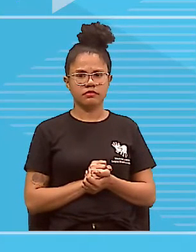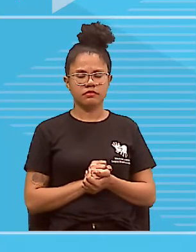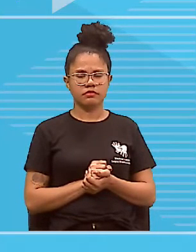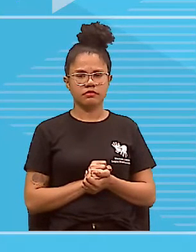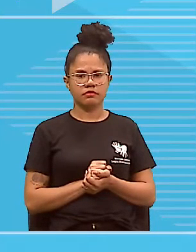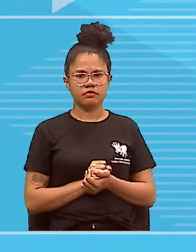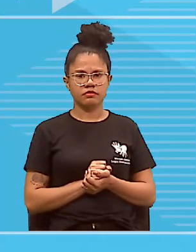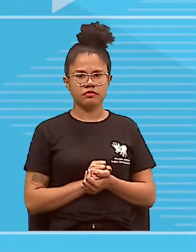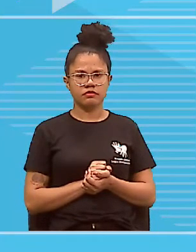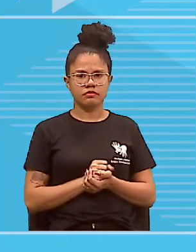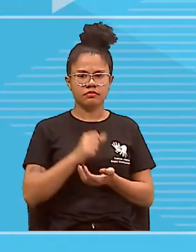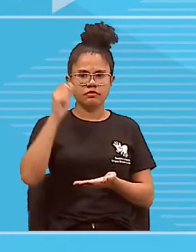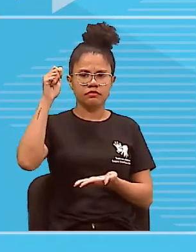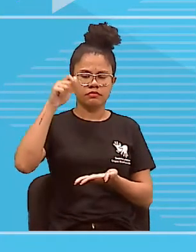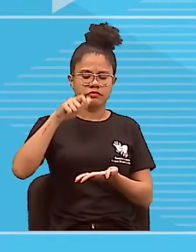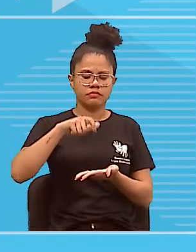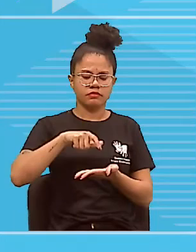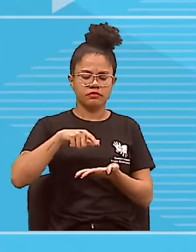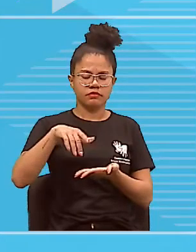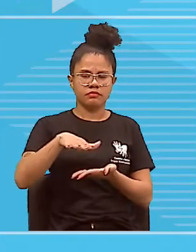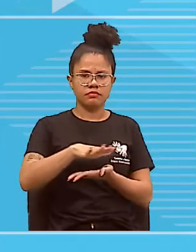essa superfície